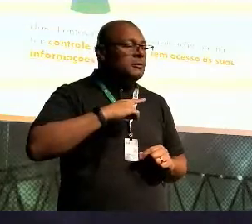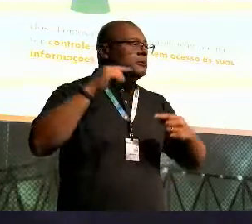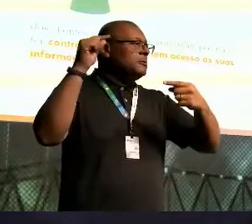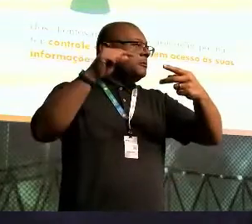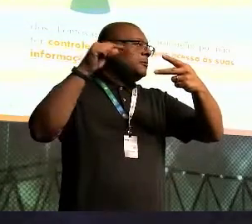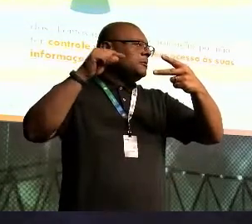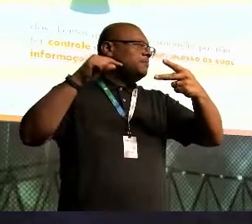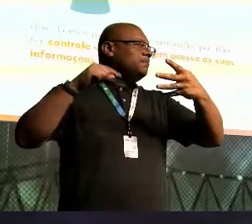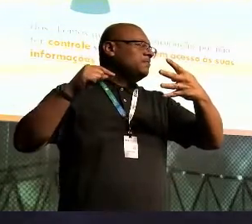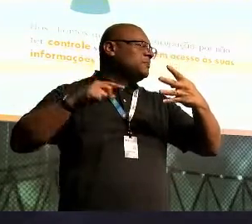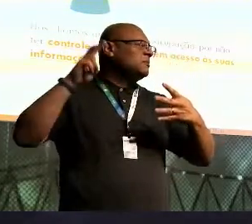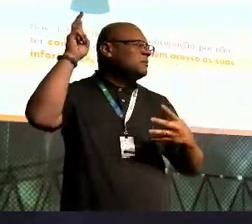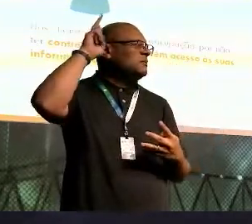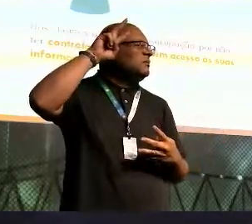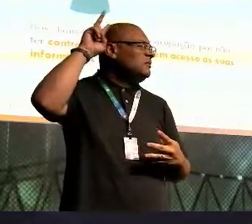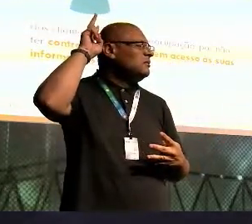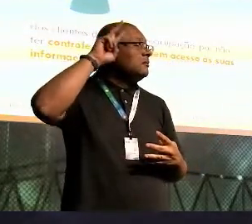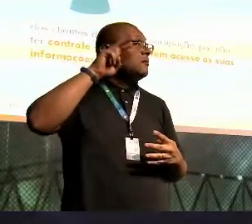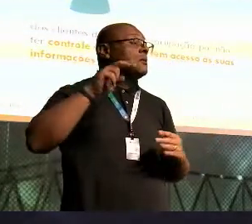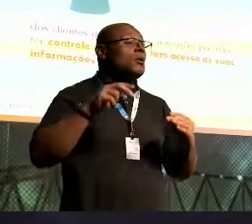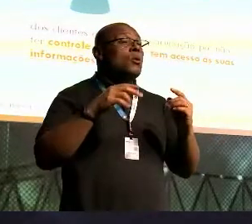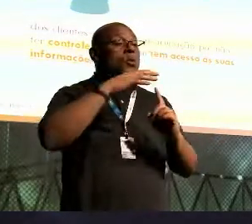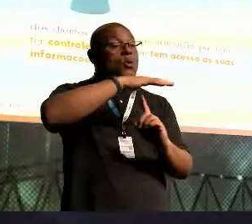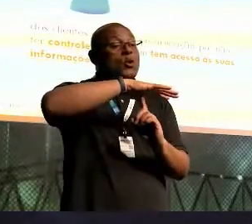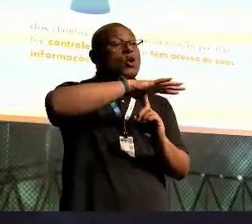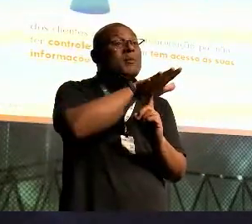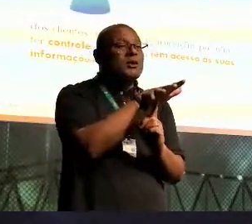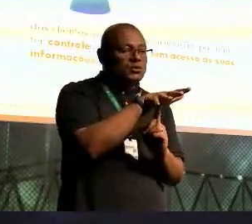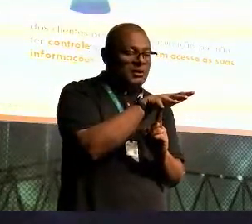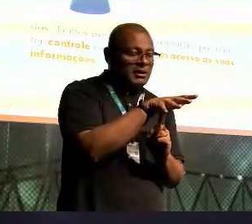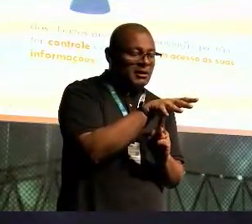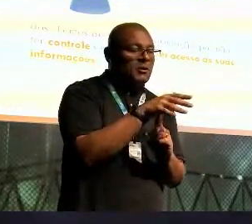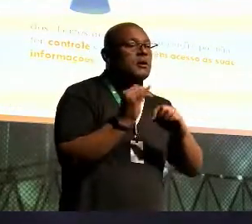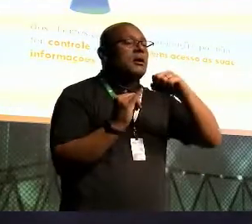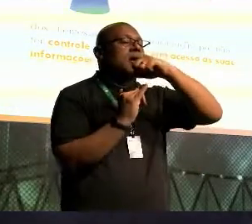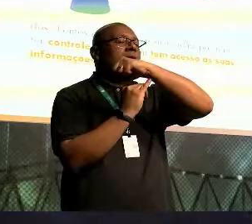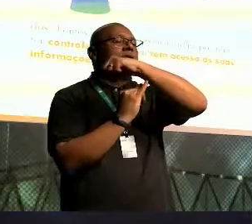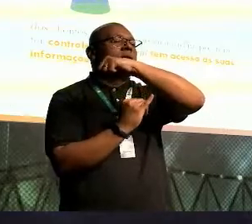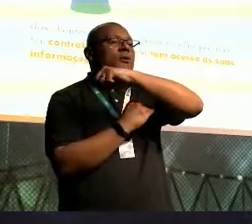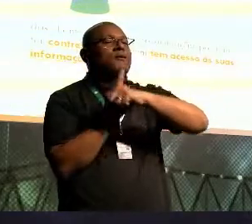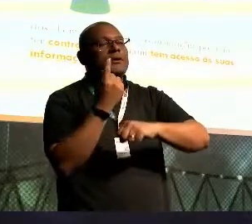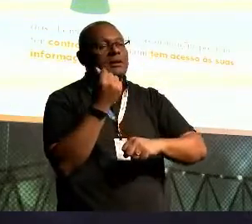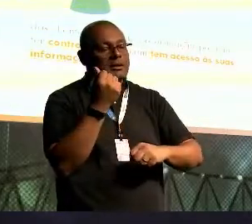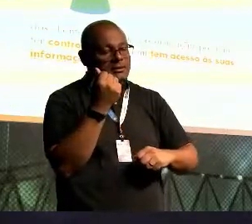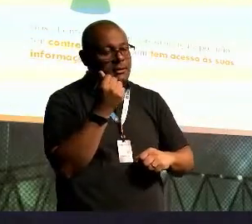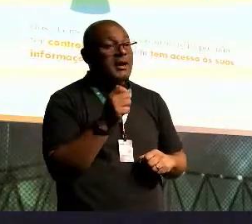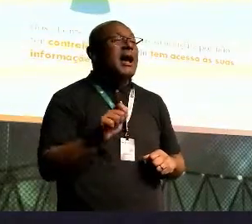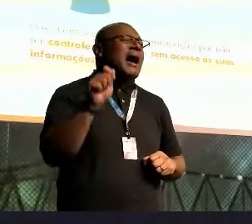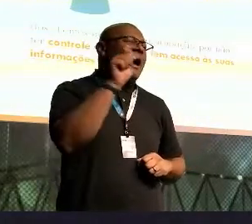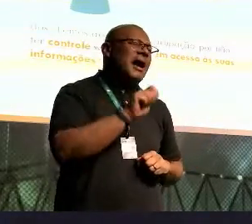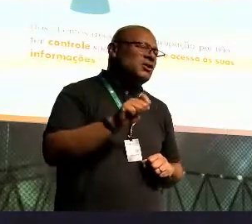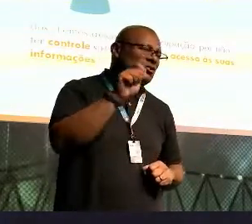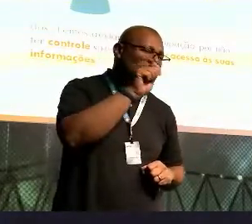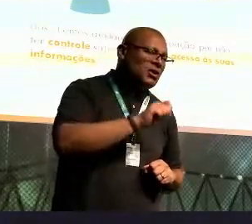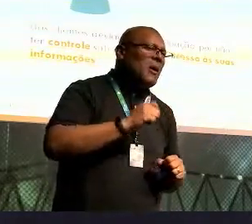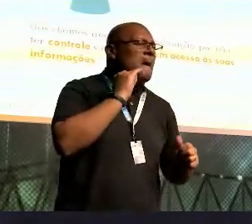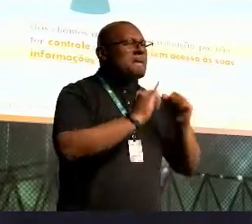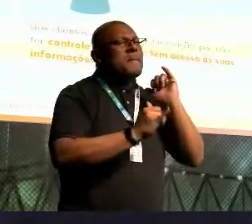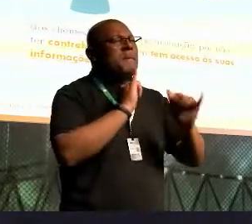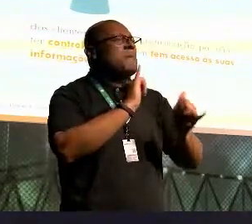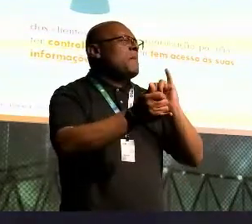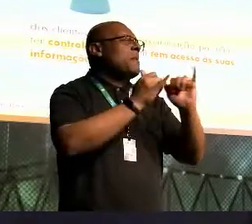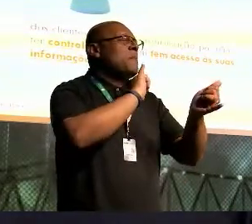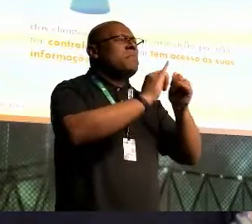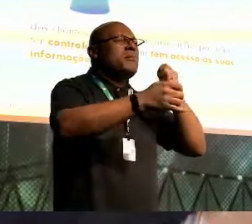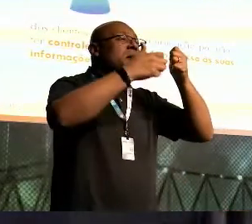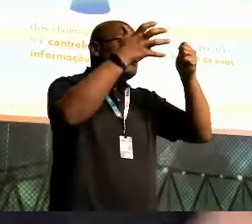lendas, assim. Então, é um trabalho do Banco Central, das instituições financeiras, das associações como a BFintech, de movimentos como esse, palestras